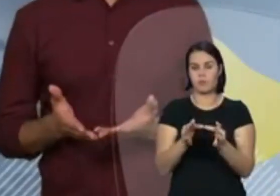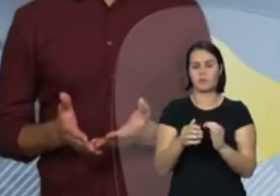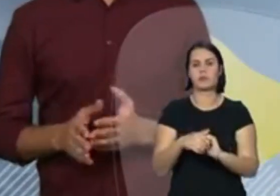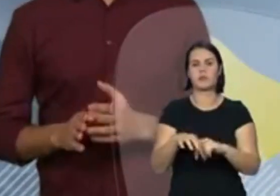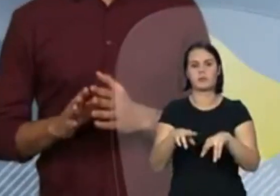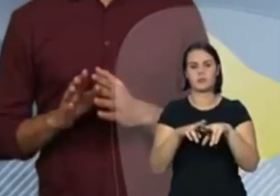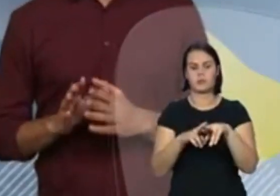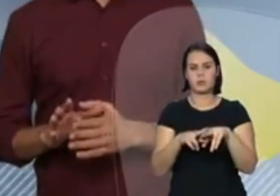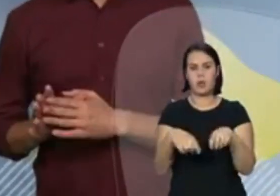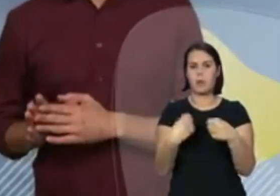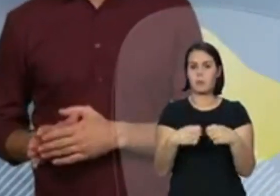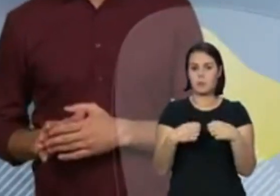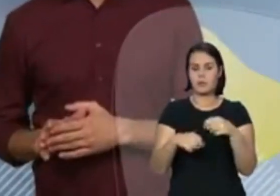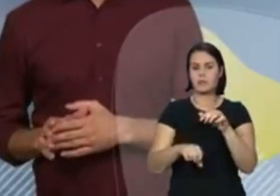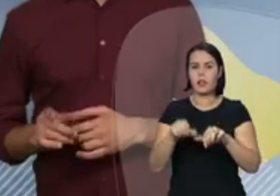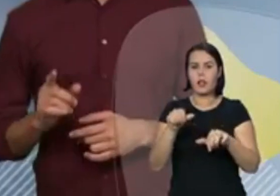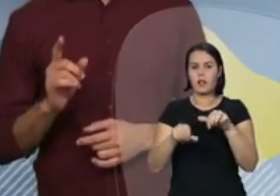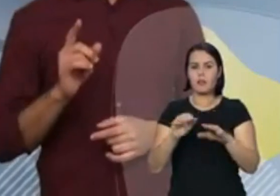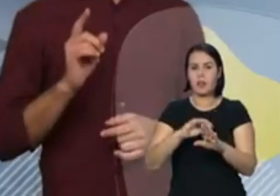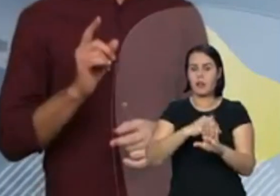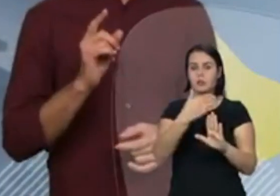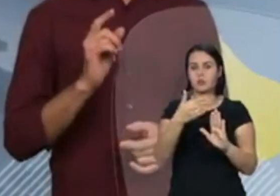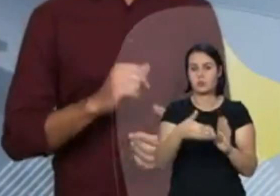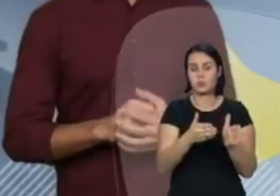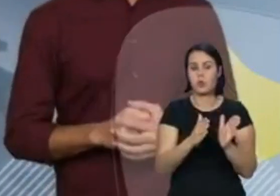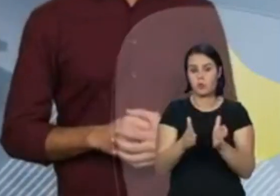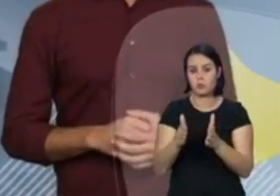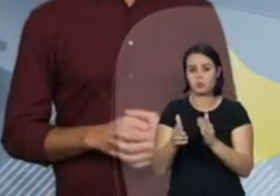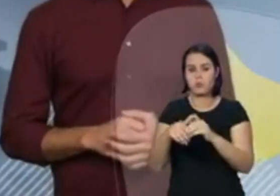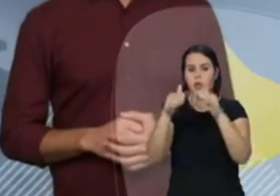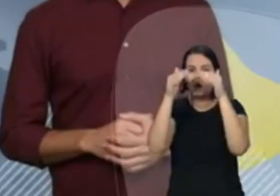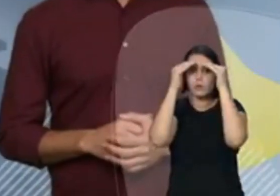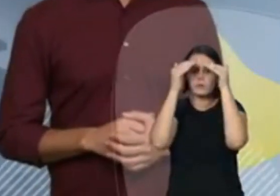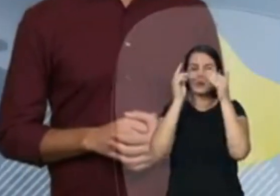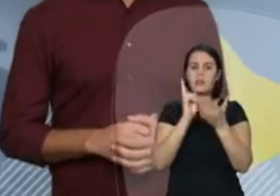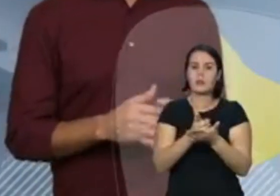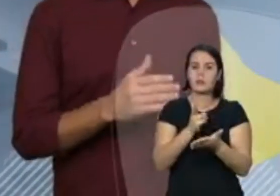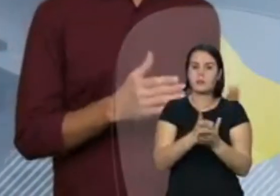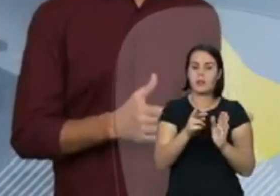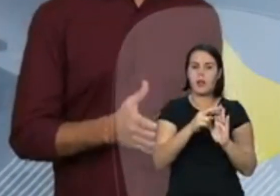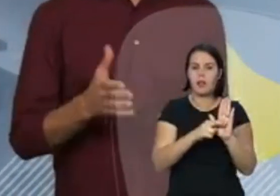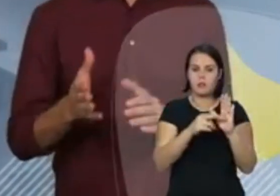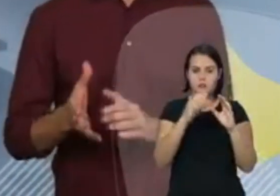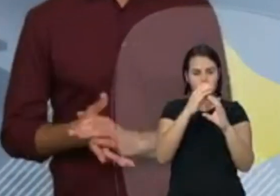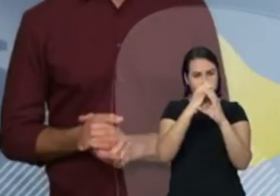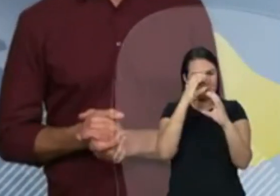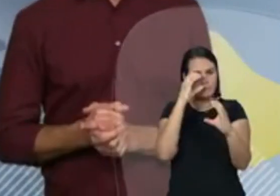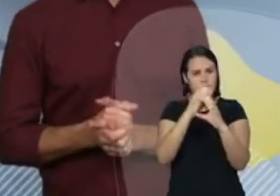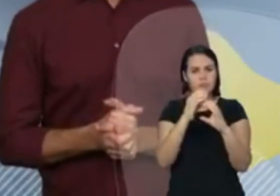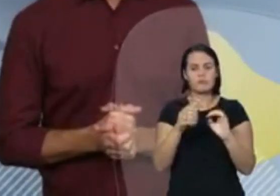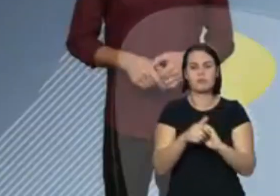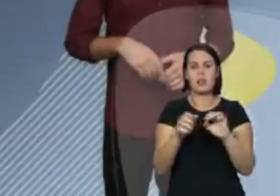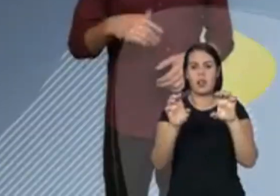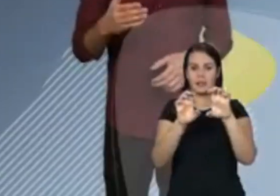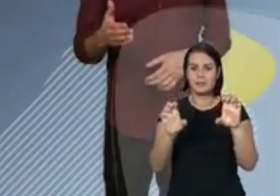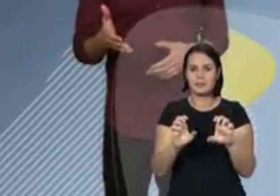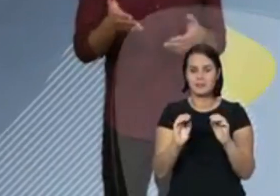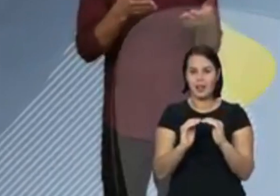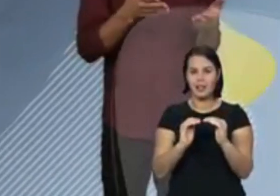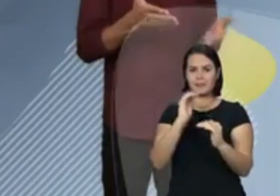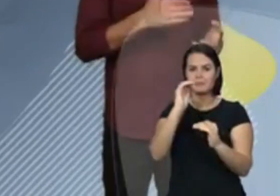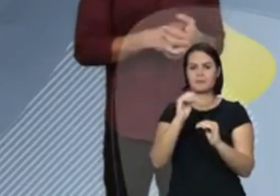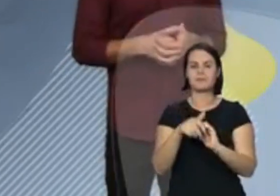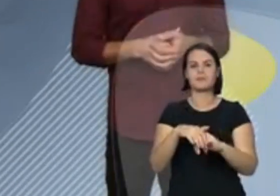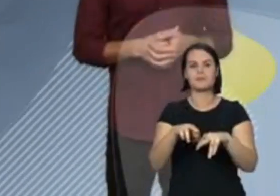ser considerados durante todo o processo, seguindo sempre as orientações da área de engenharia de pontes e grandes estruturas. E por fim,